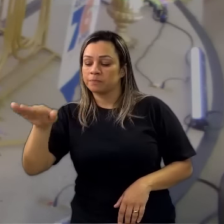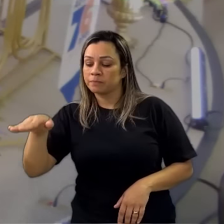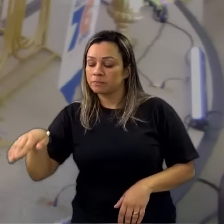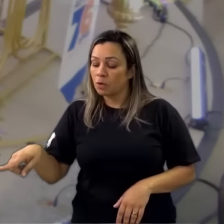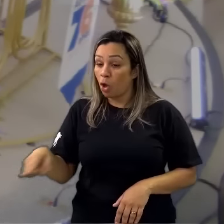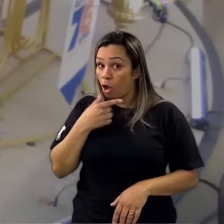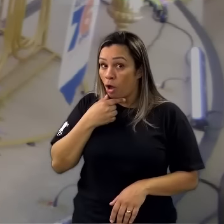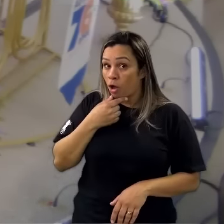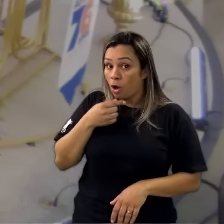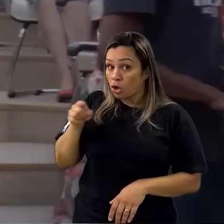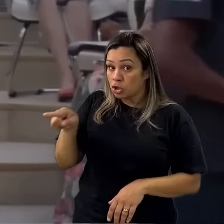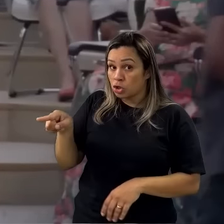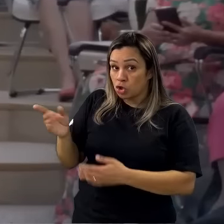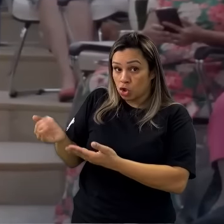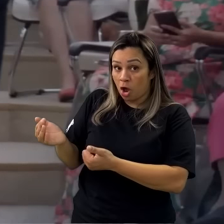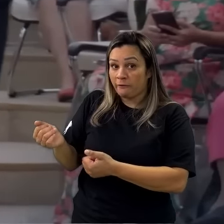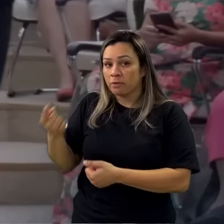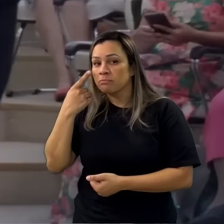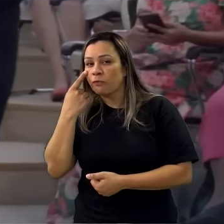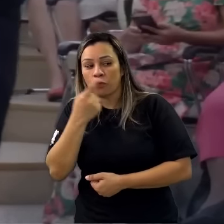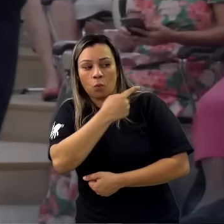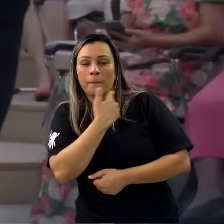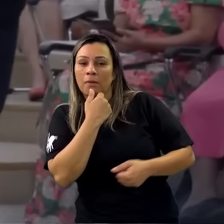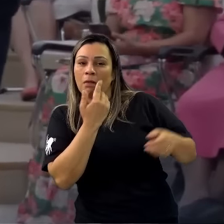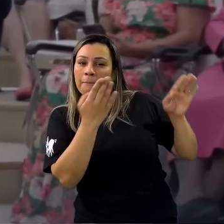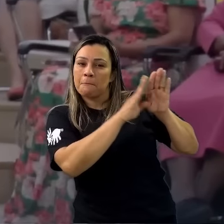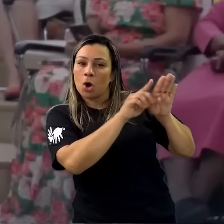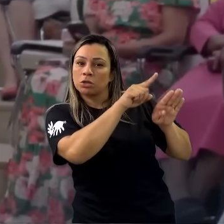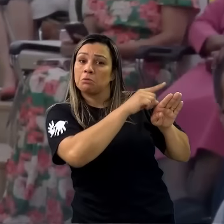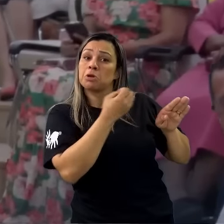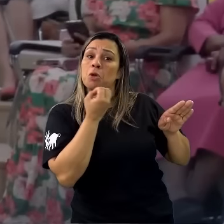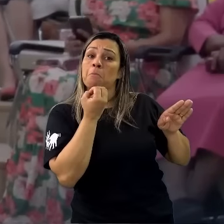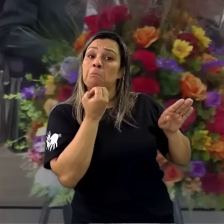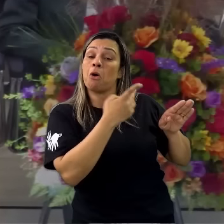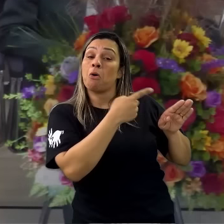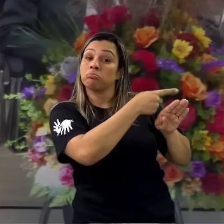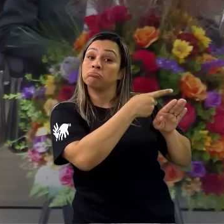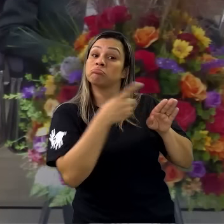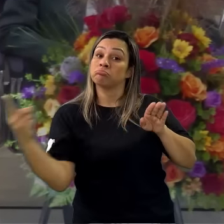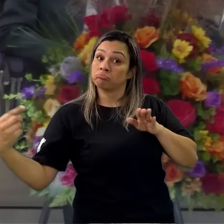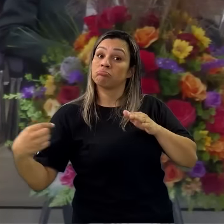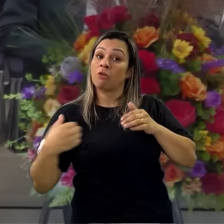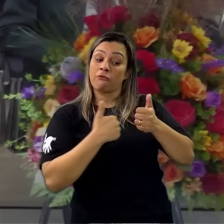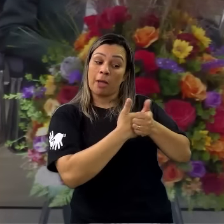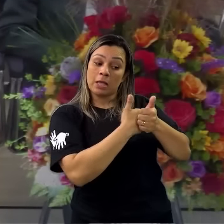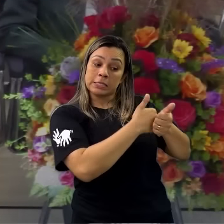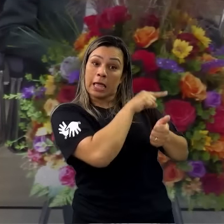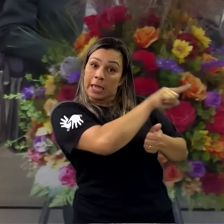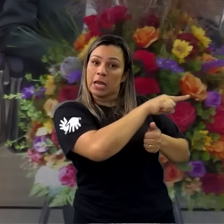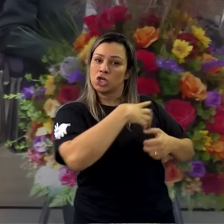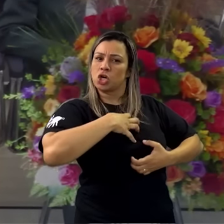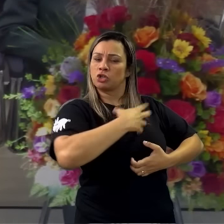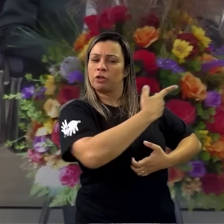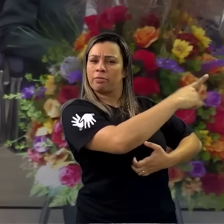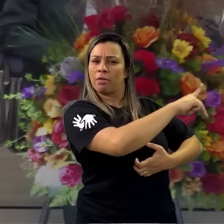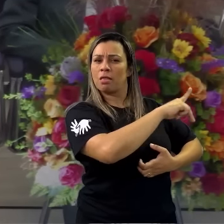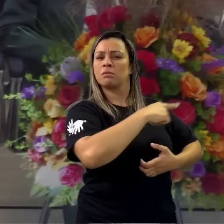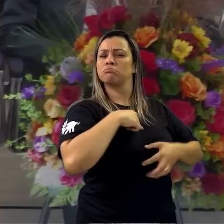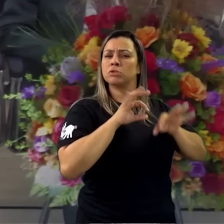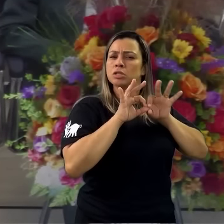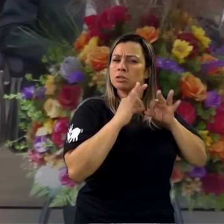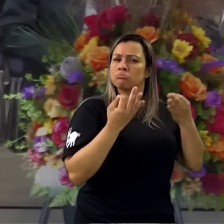um bom cooperador segundo Glória que foi tão bom que foi para o diácono que foi tão bom que foi ao presbitério que foi tão